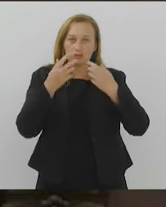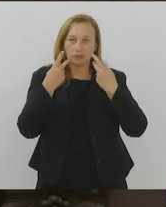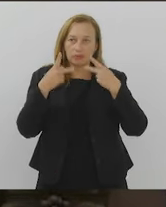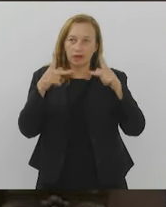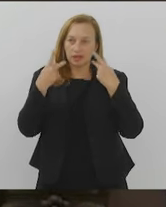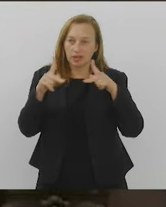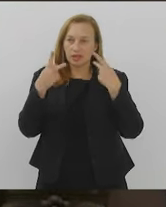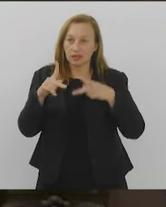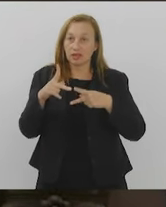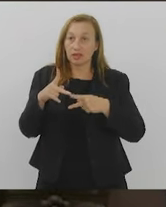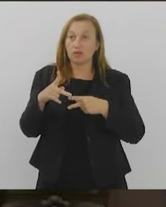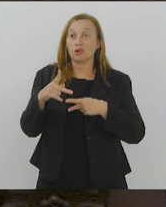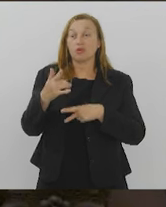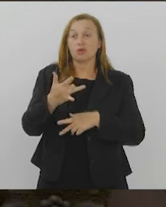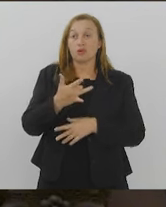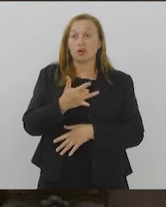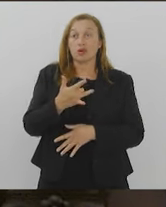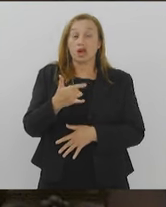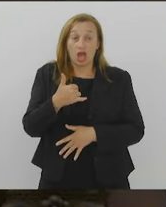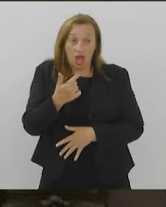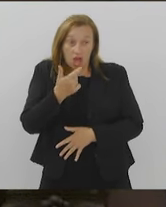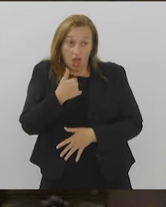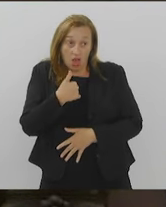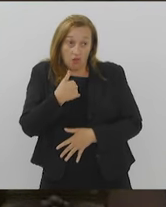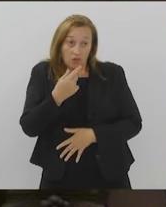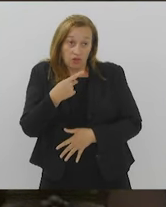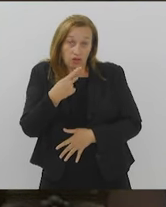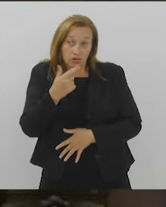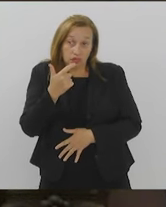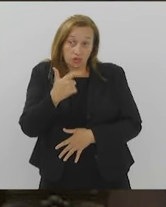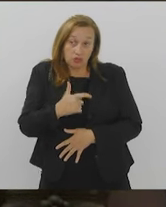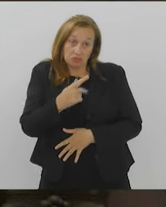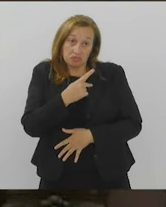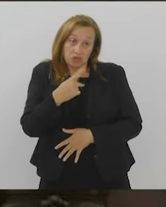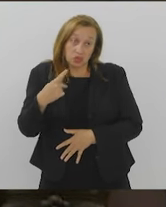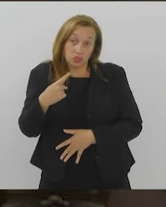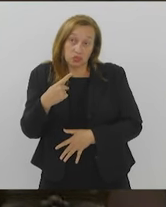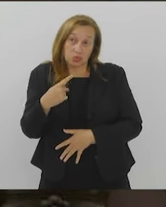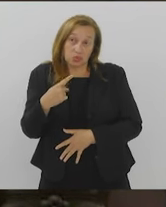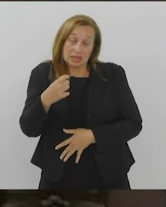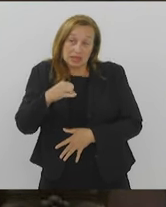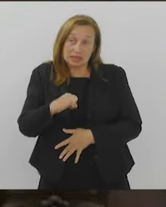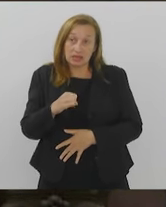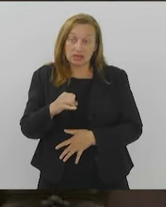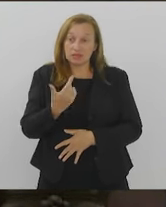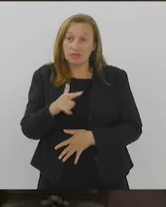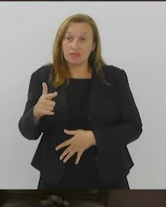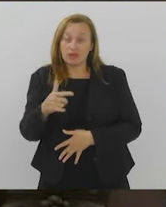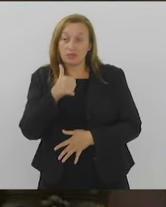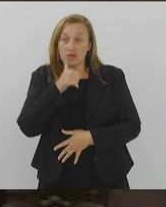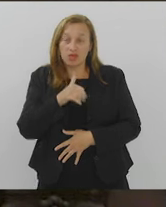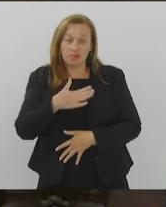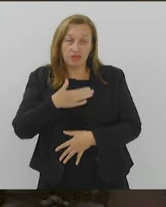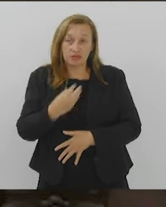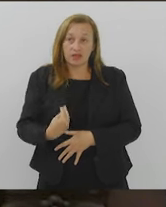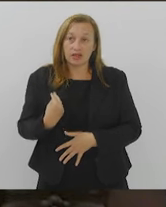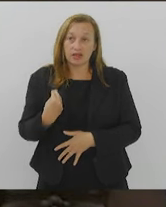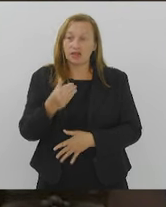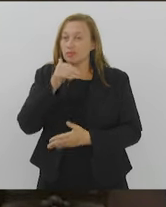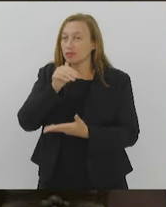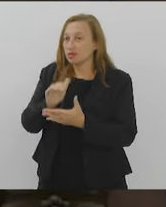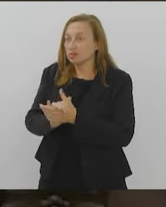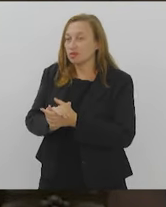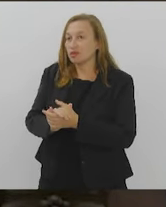ai nós, eu me considero um pastor, se não fosse as mulheres na nossa vida. E aqui a minha esposa Luciana